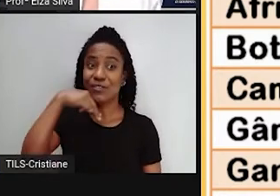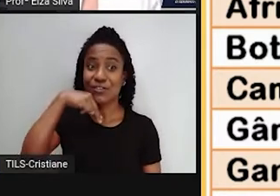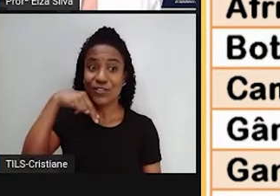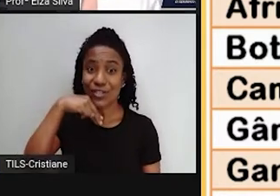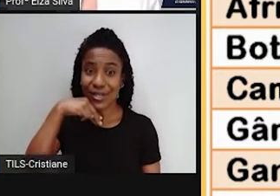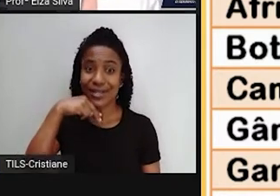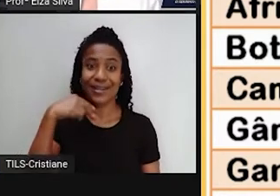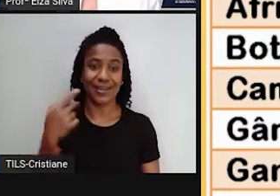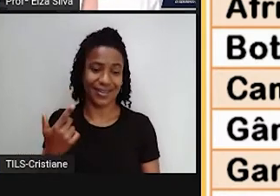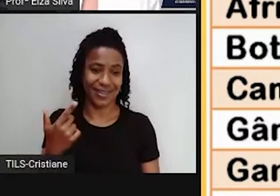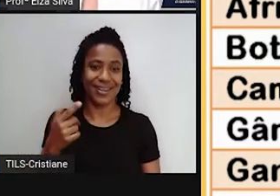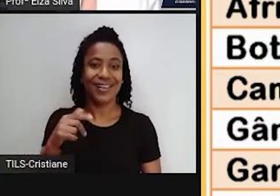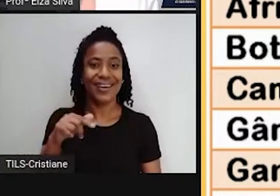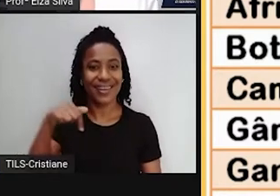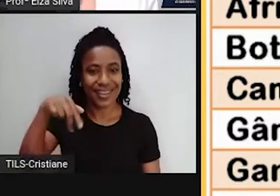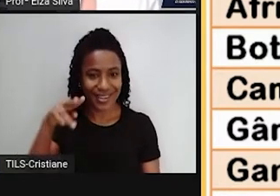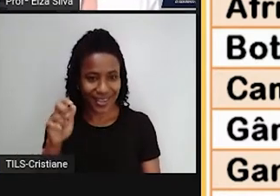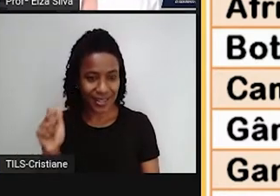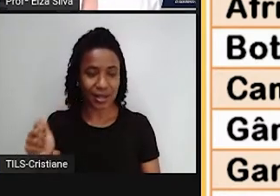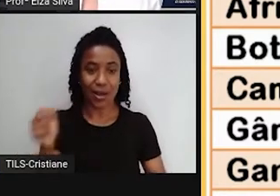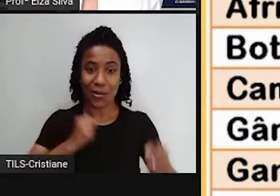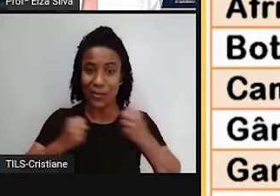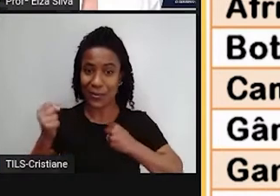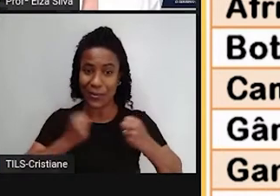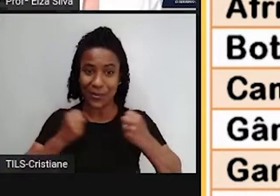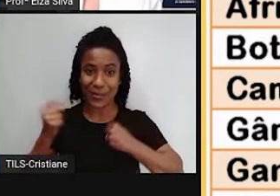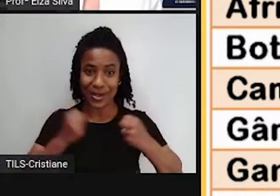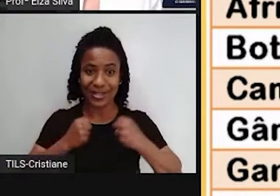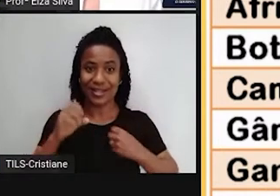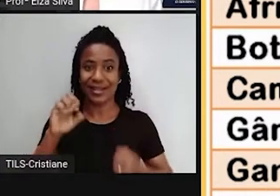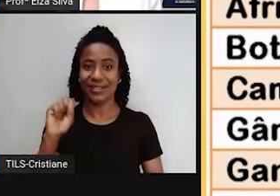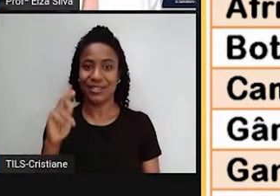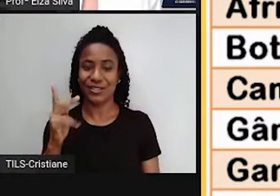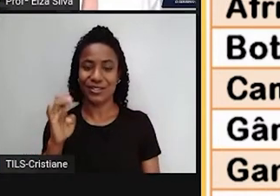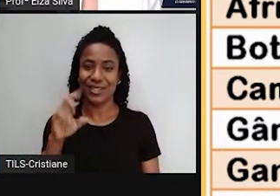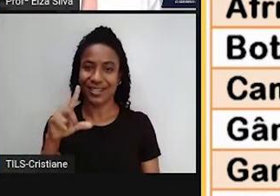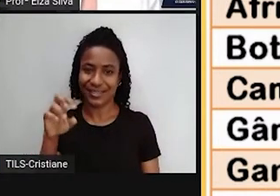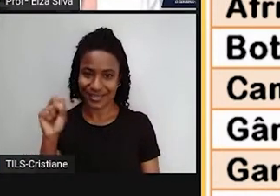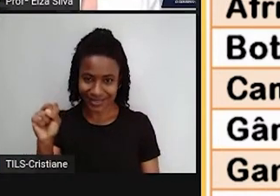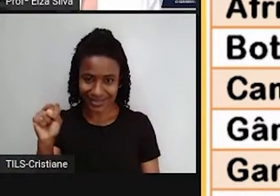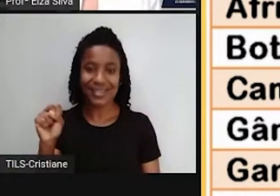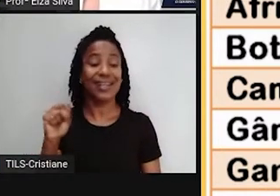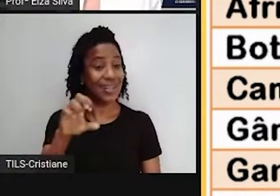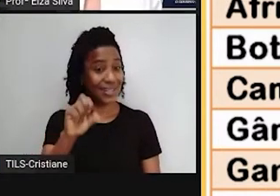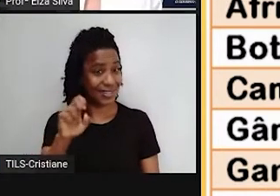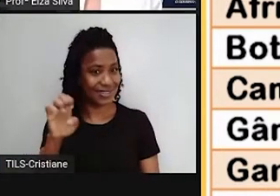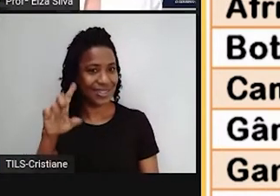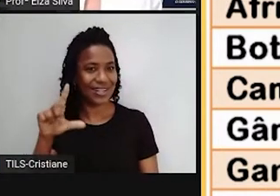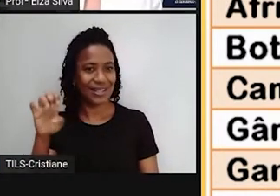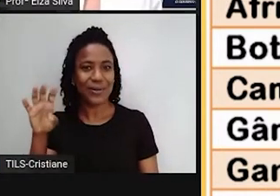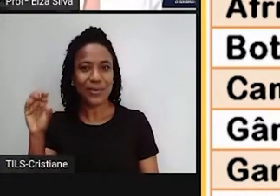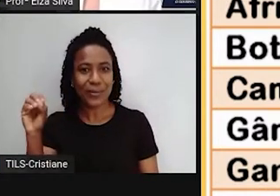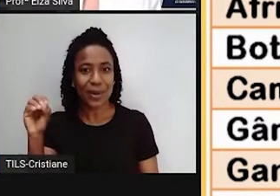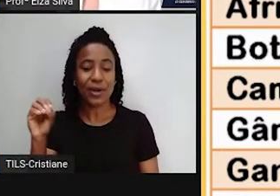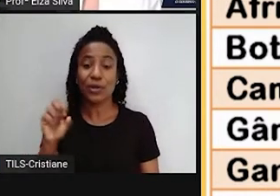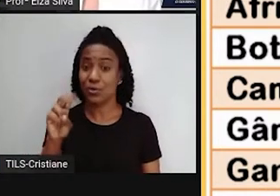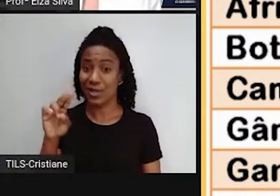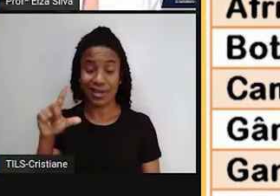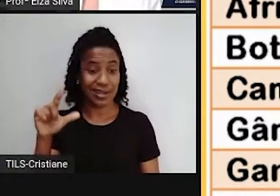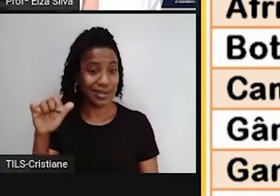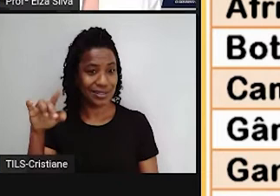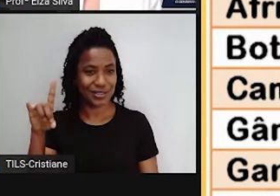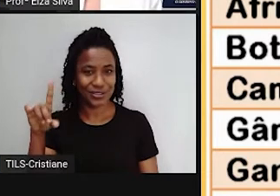Quênia, Ruanda, Seychelles, Serra Leoa, Suazilândia,